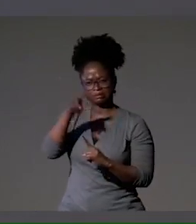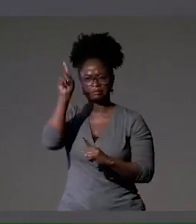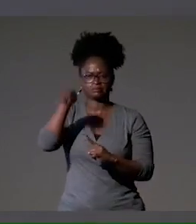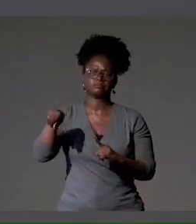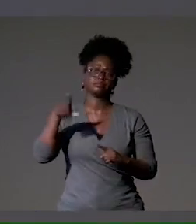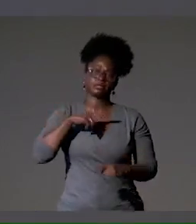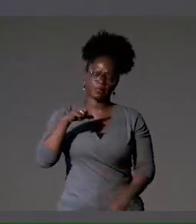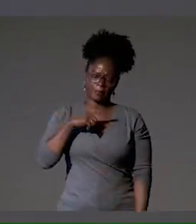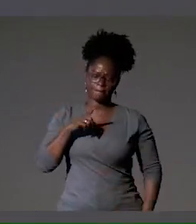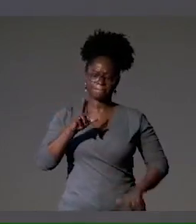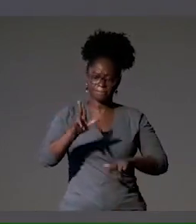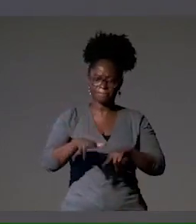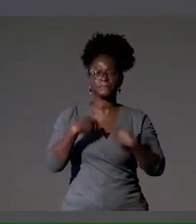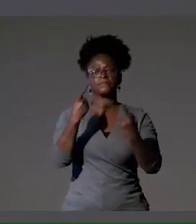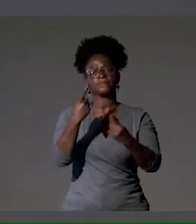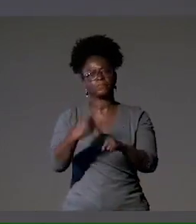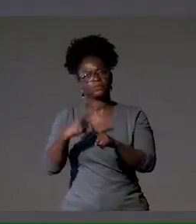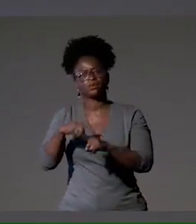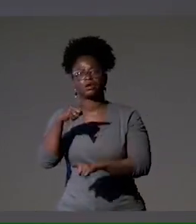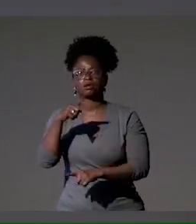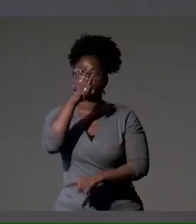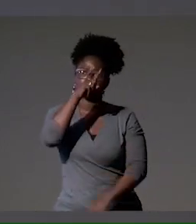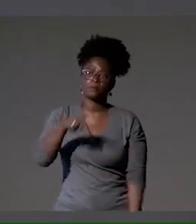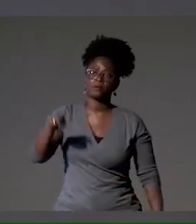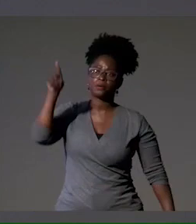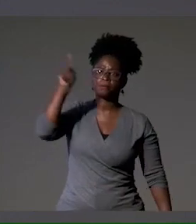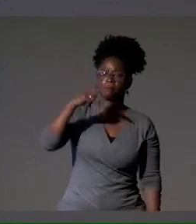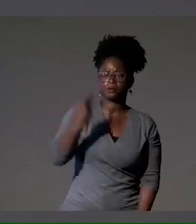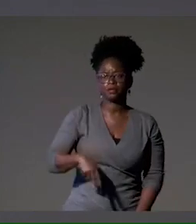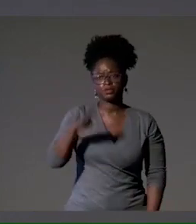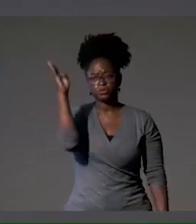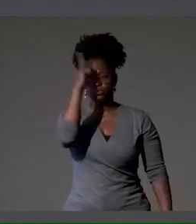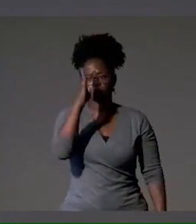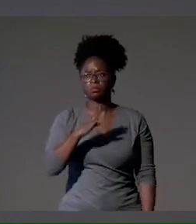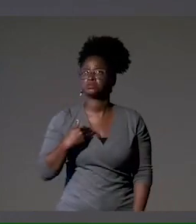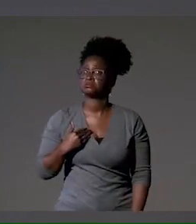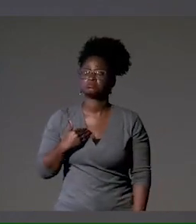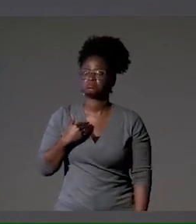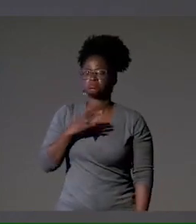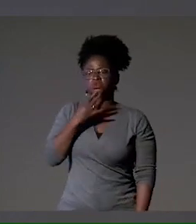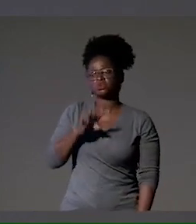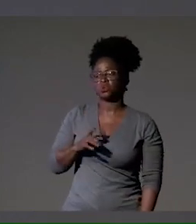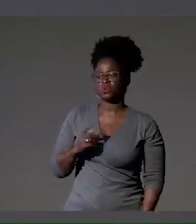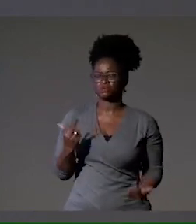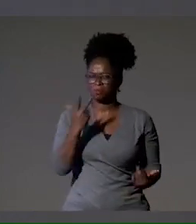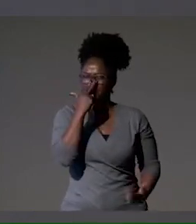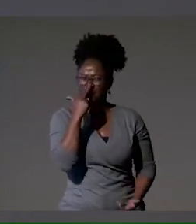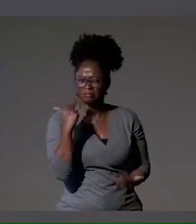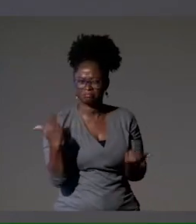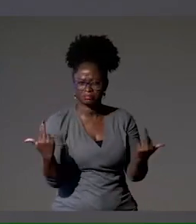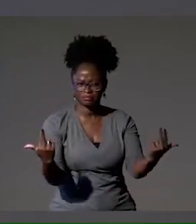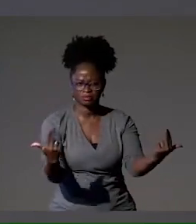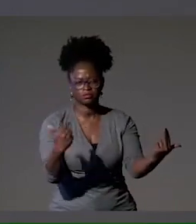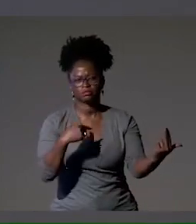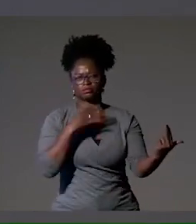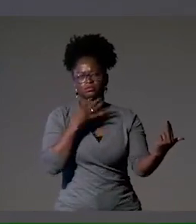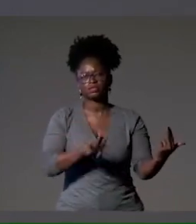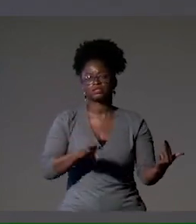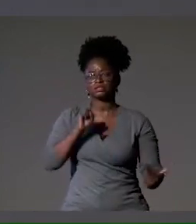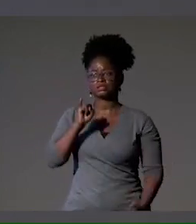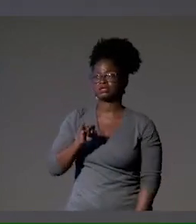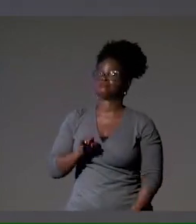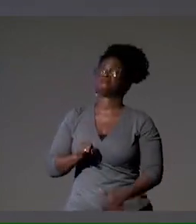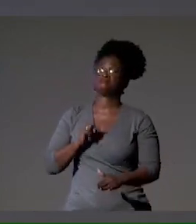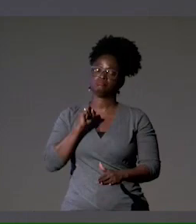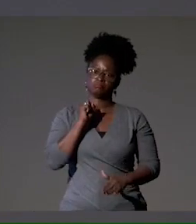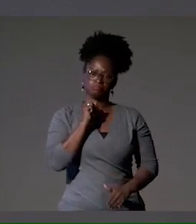esdrúxula, porque era proibida no Brasil, desconheço paralelo no mundo, mas se o médico prescrevesse, por exemplo, e mandasse buscar nos